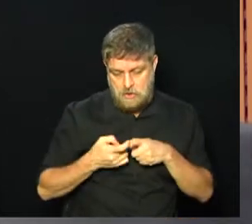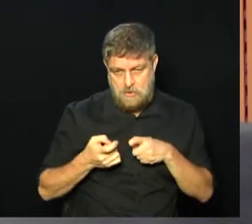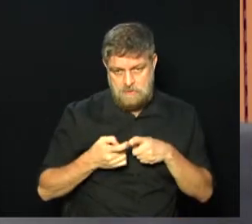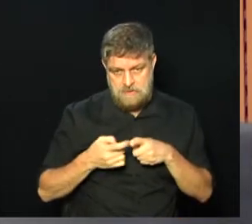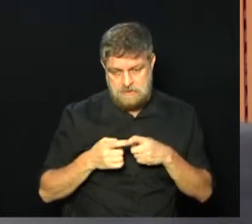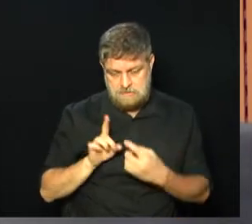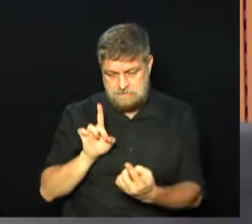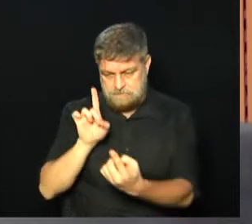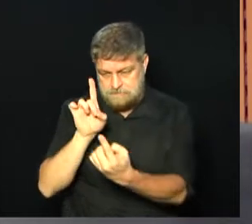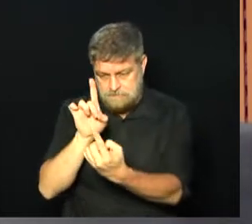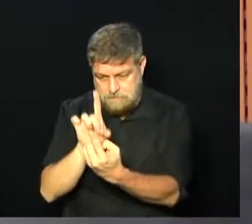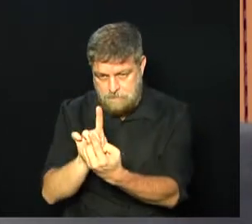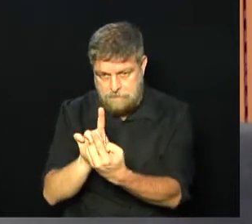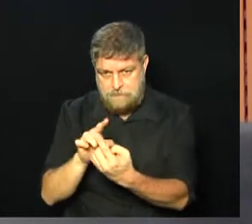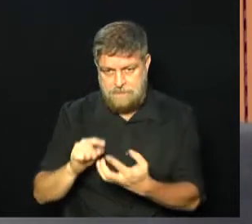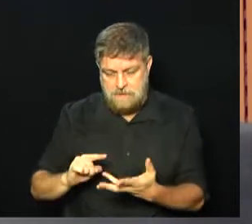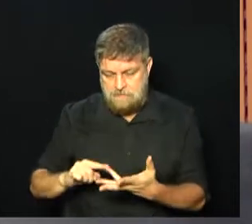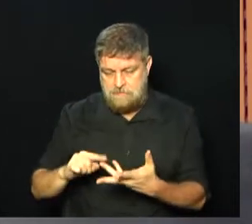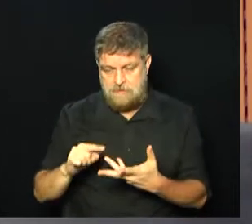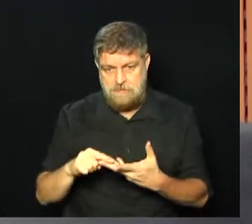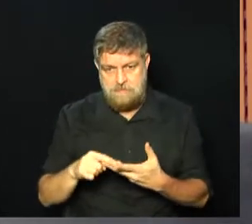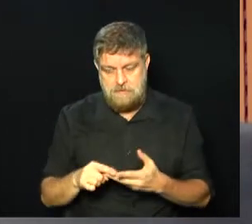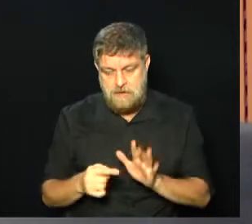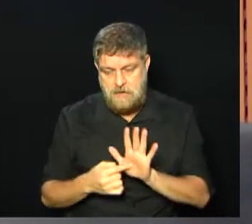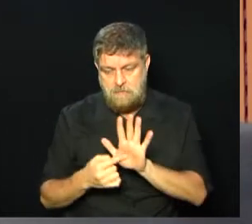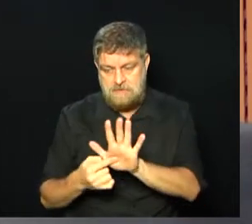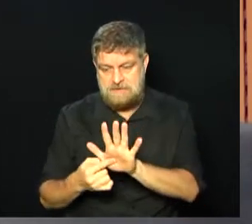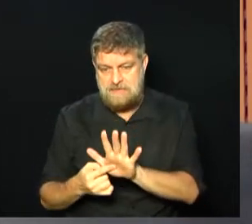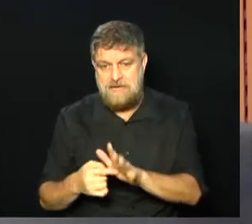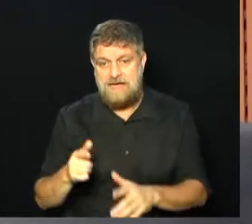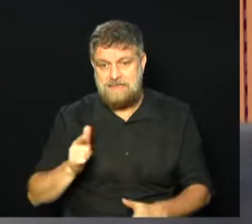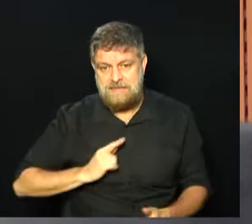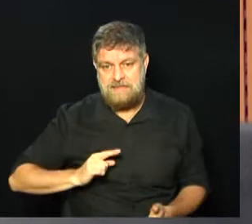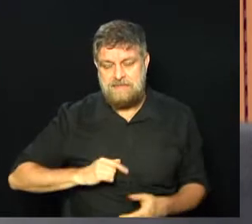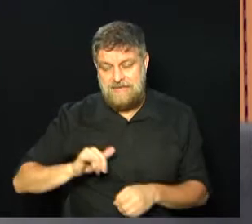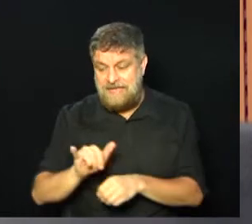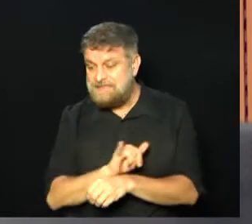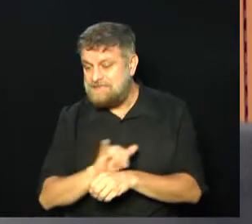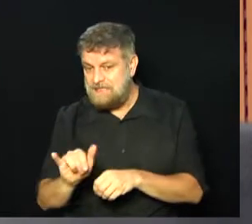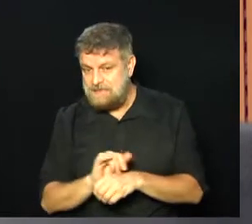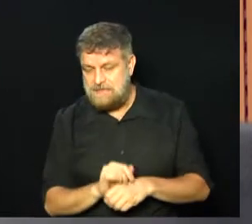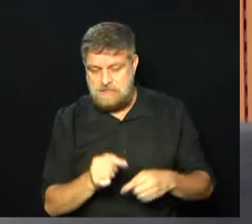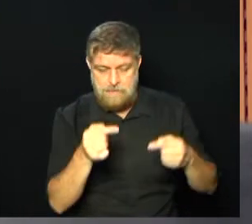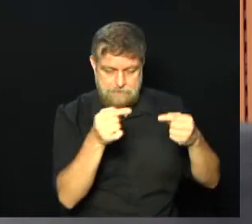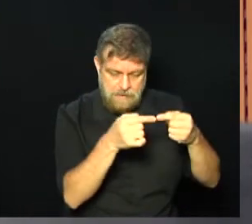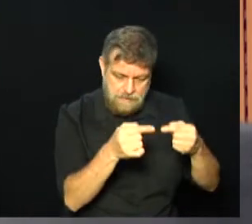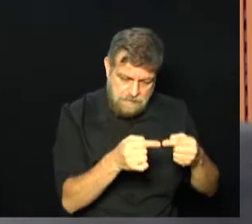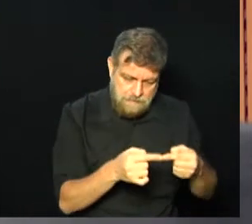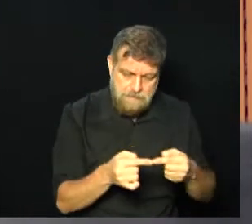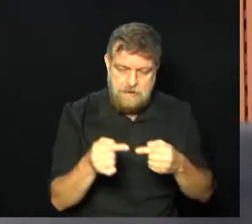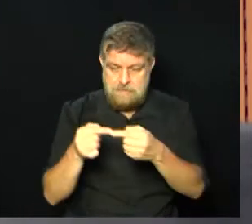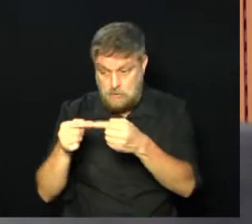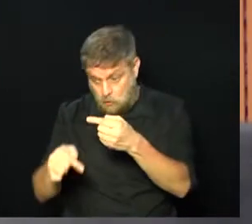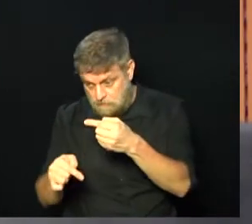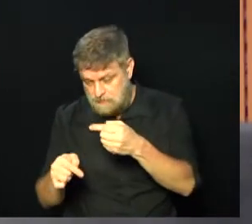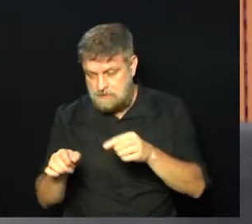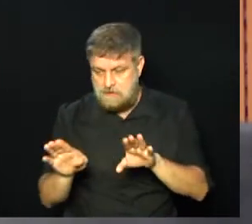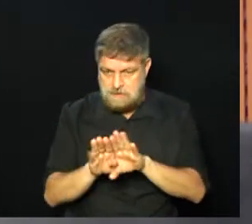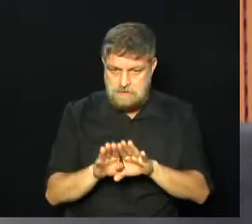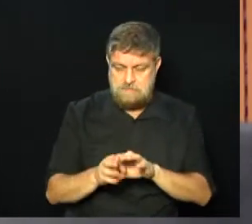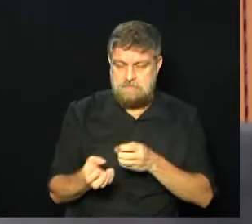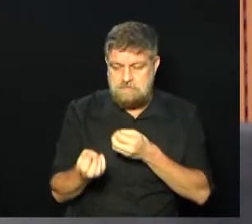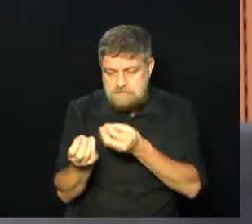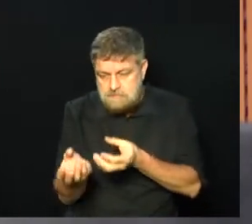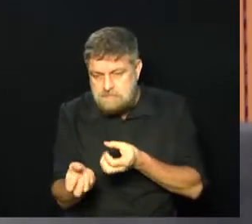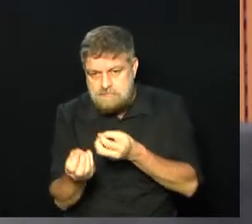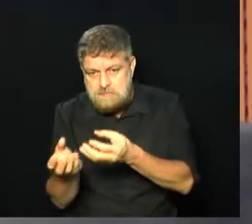faz o diagnóstico, ele tem que expor para o paciente, olha, no seu caso está indicado fazer ou isso ou aquilo, geralmente a